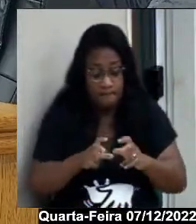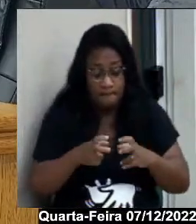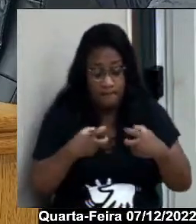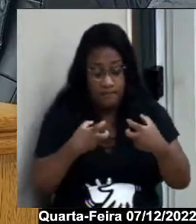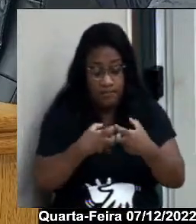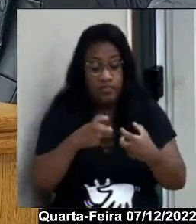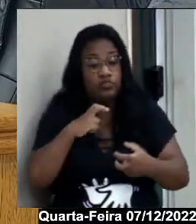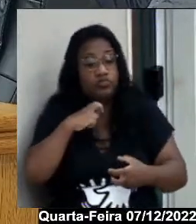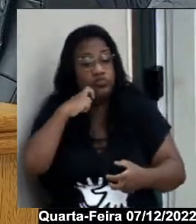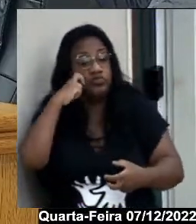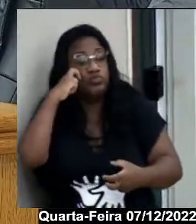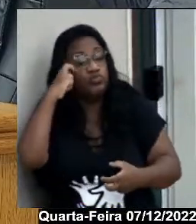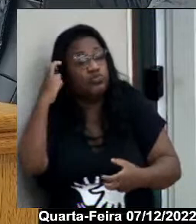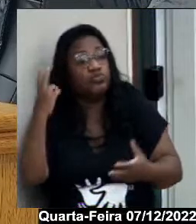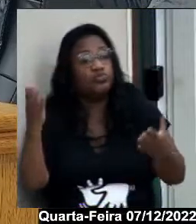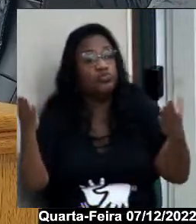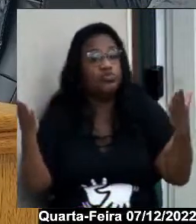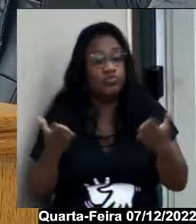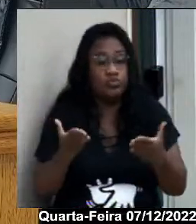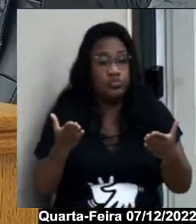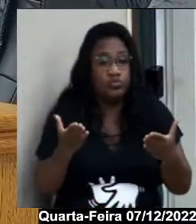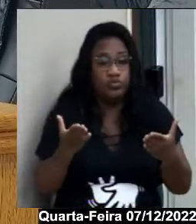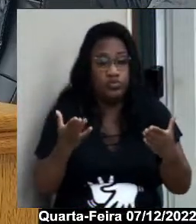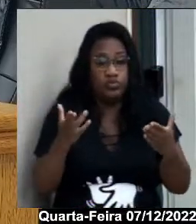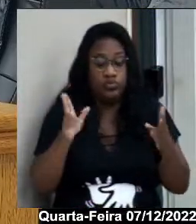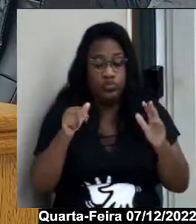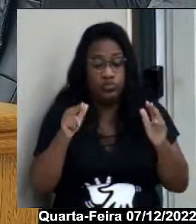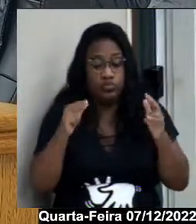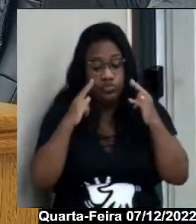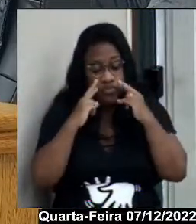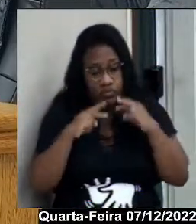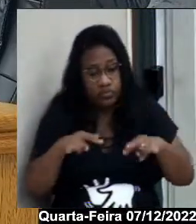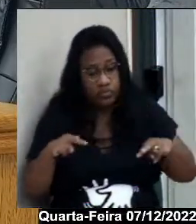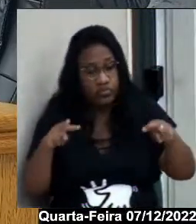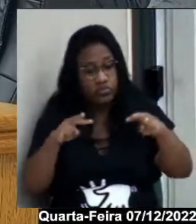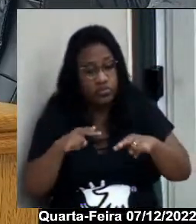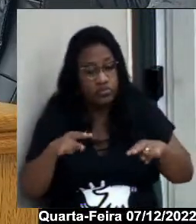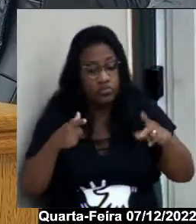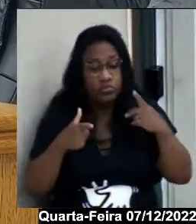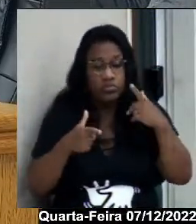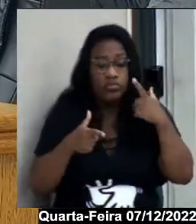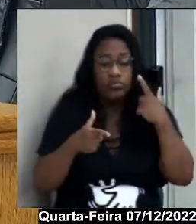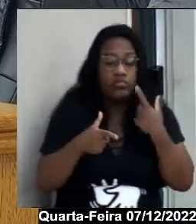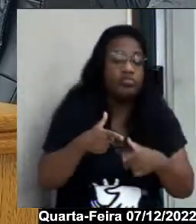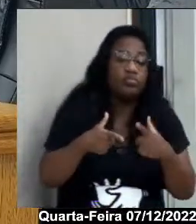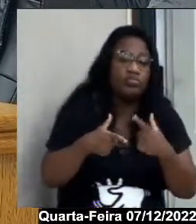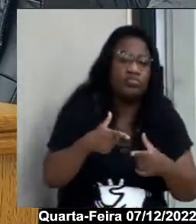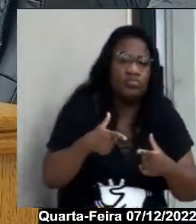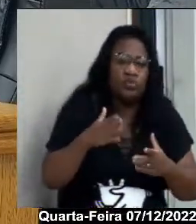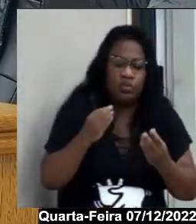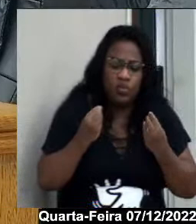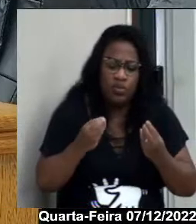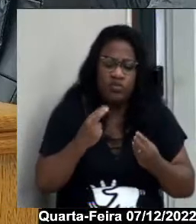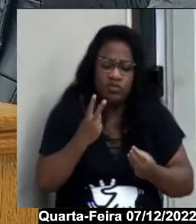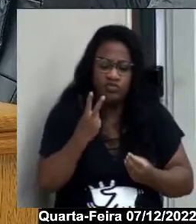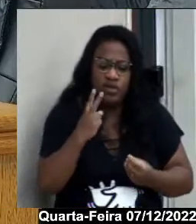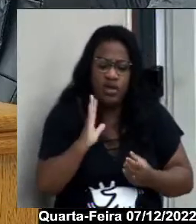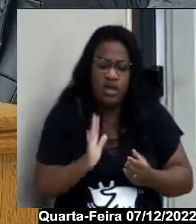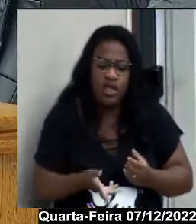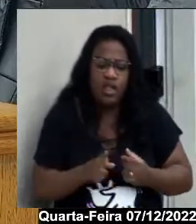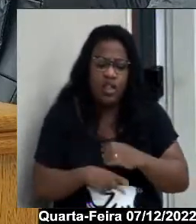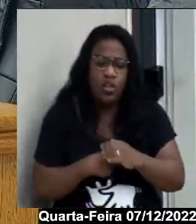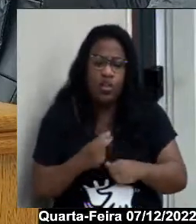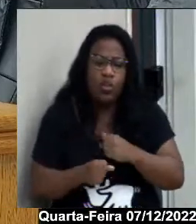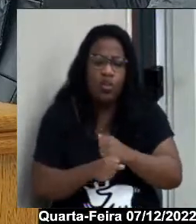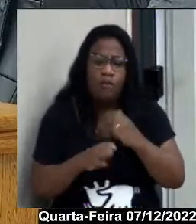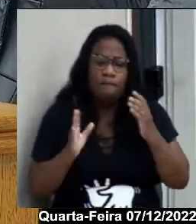envergonhada. Porque eu não vejo você em lugar algum, né, resolvendo nenhum problema. Como que o cara tem 2 anos de mandato,